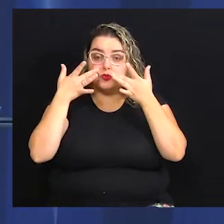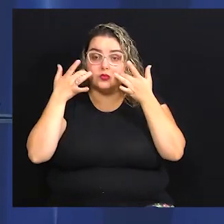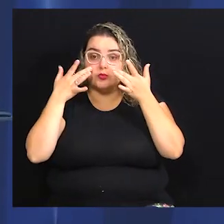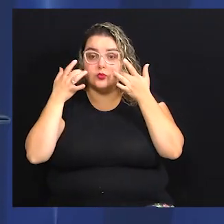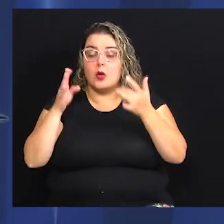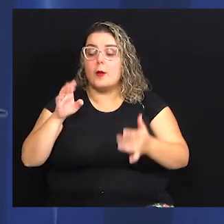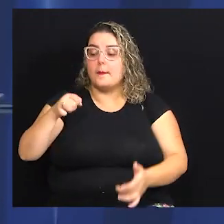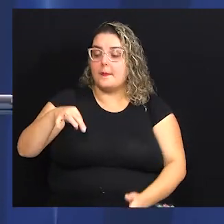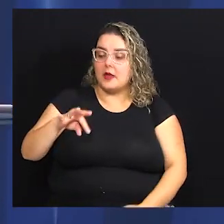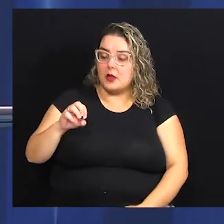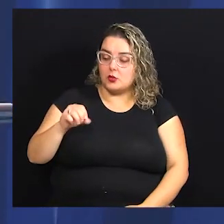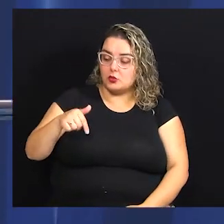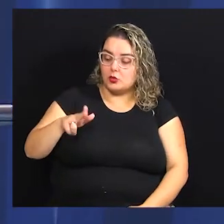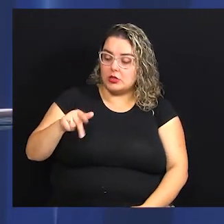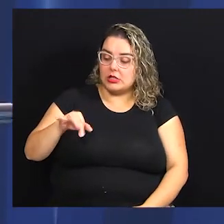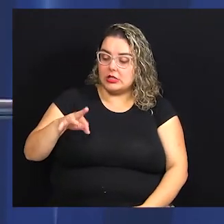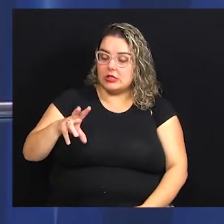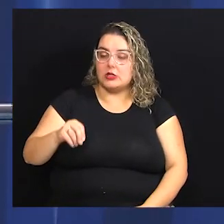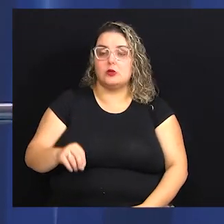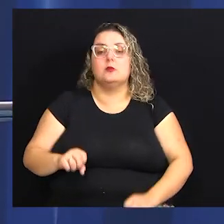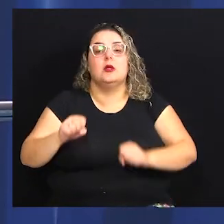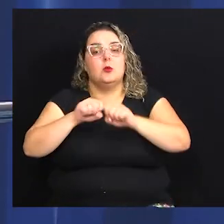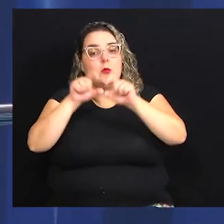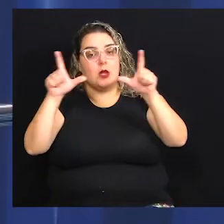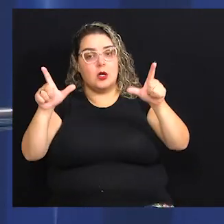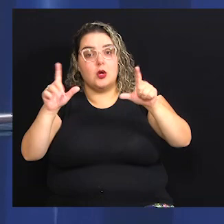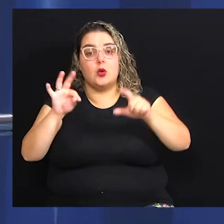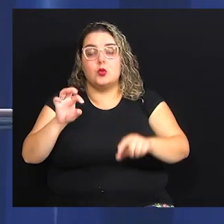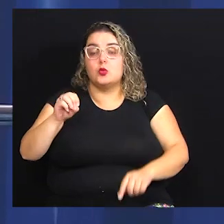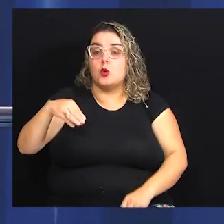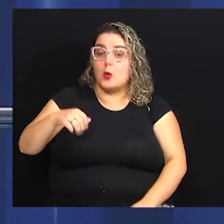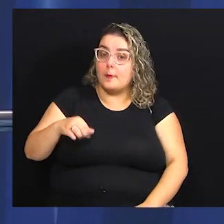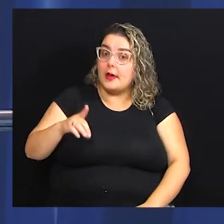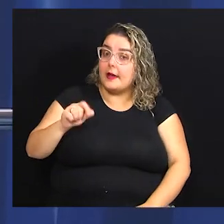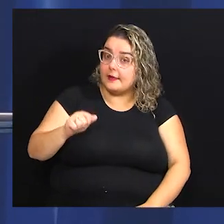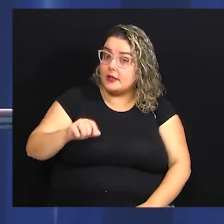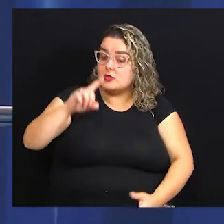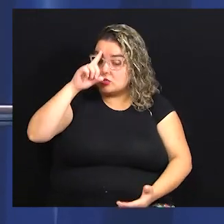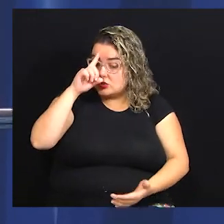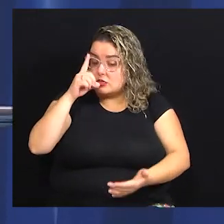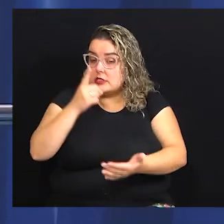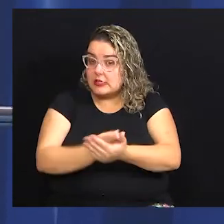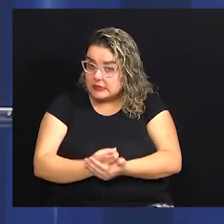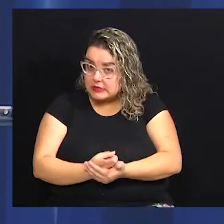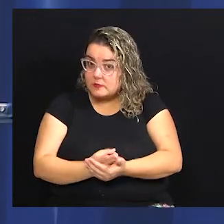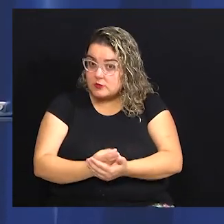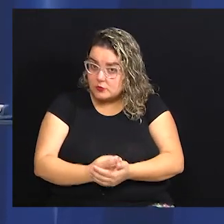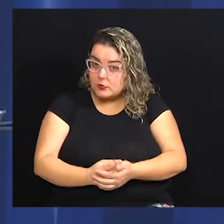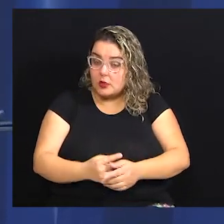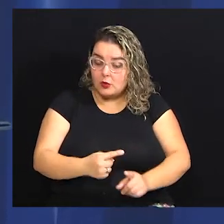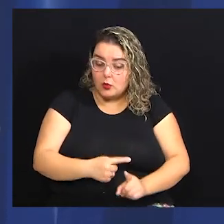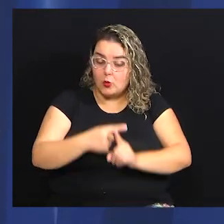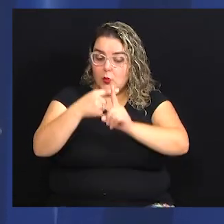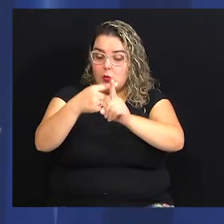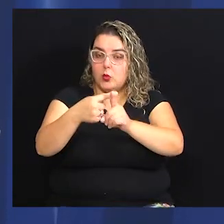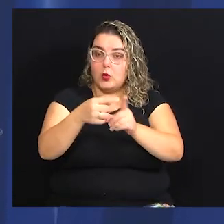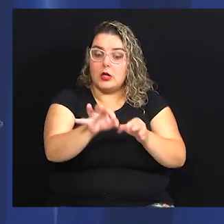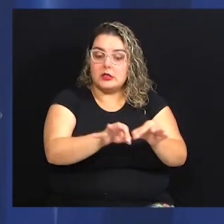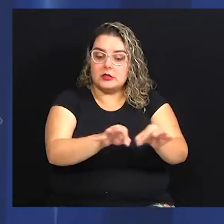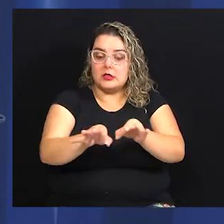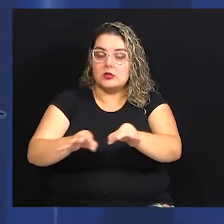Teatro Bento Quirino. Pela manhã, o tema foi tomada de decisão, impactos positivos